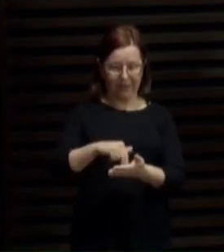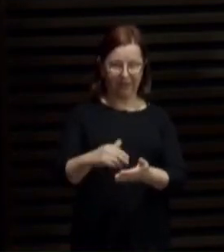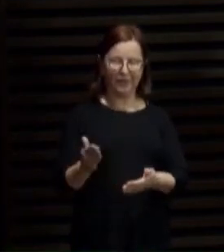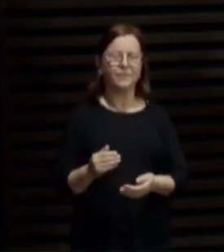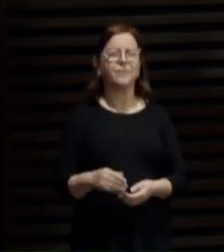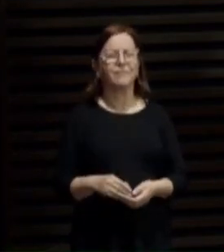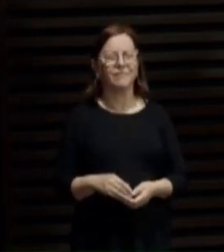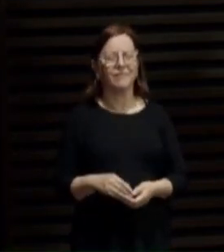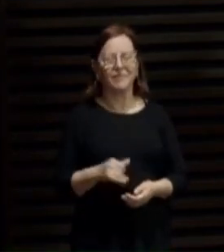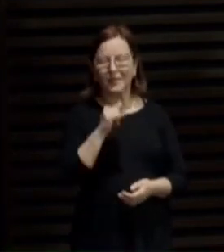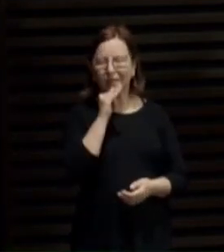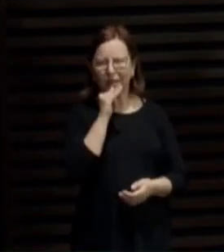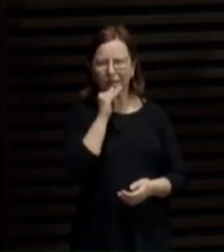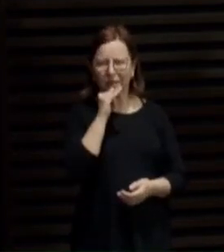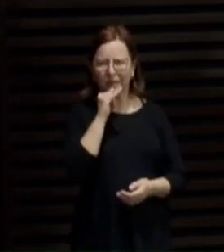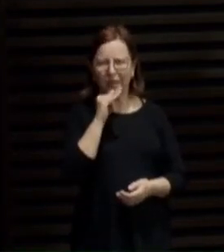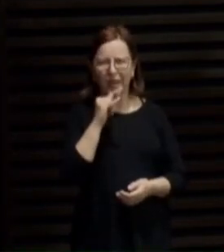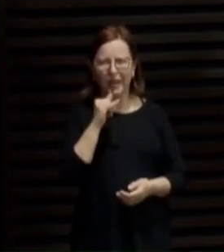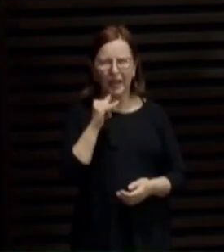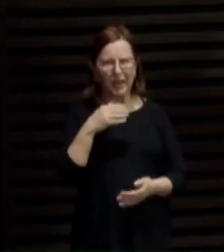mãe. Já vou, pai.